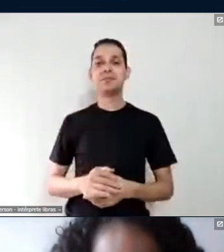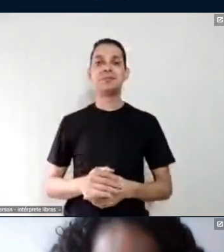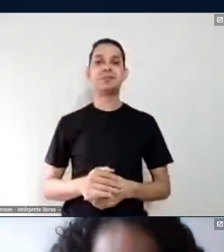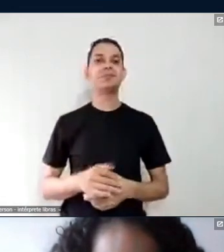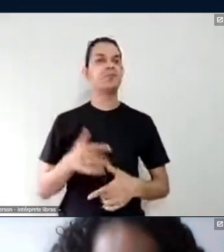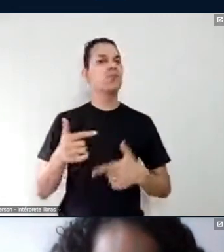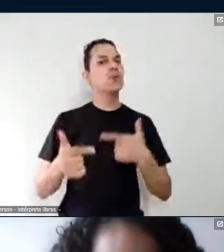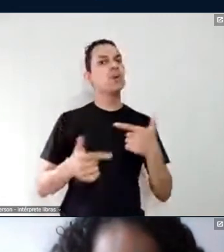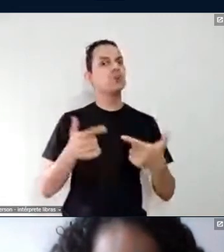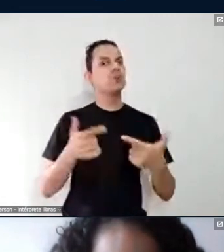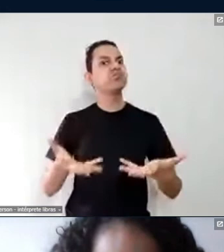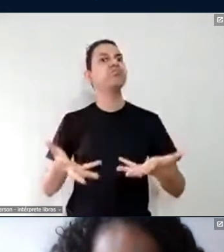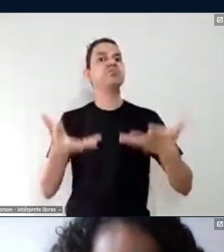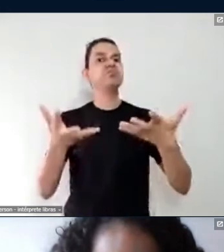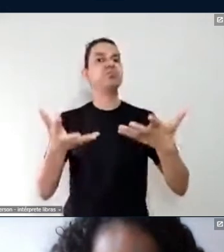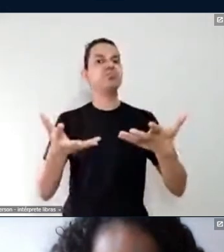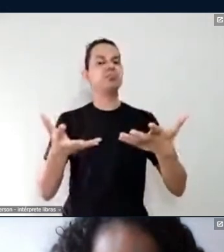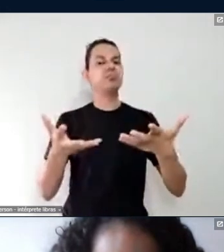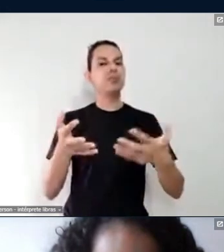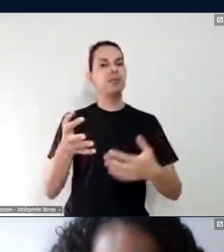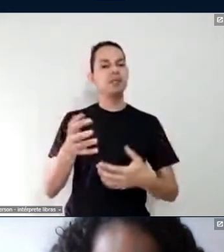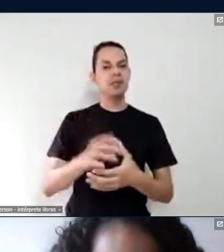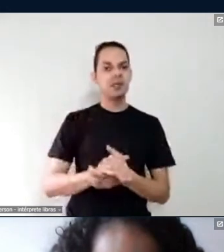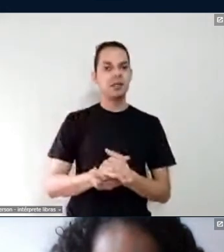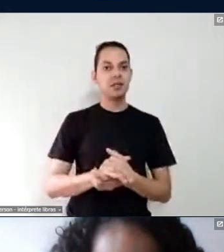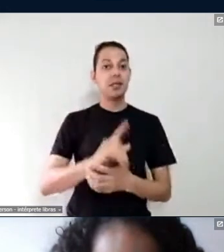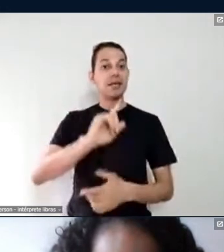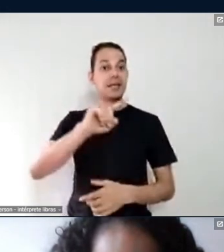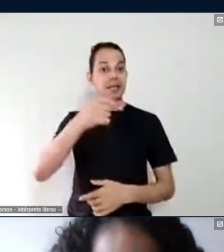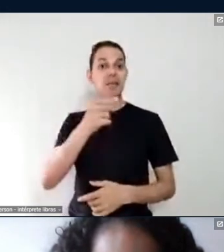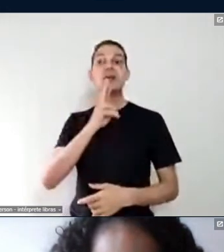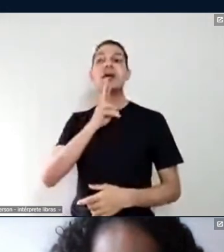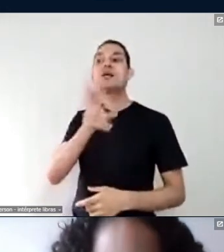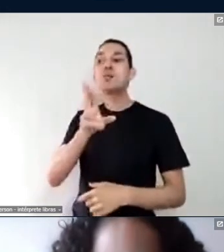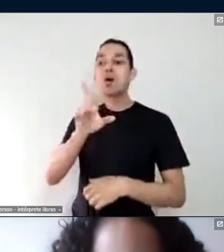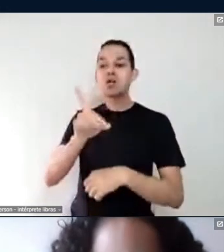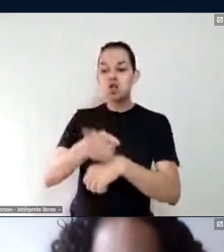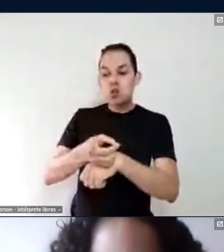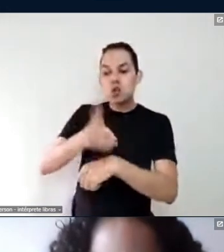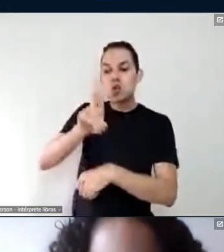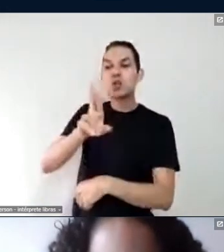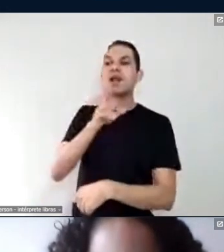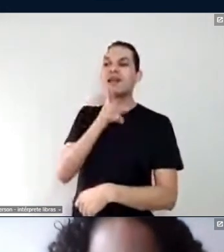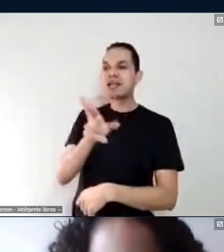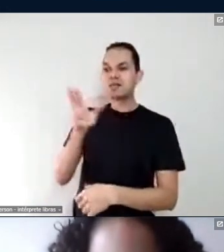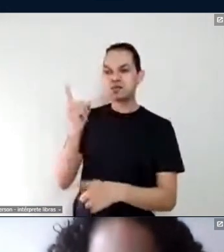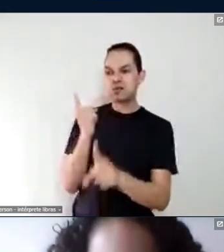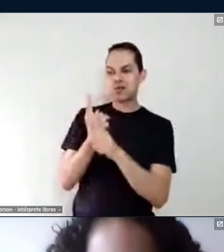robusto. Depois responde no doutorado. Isso.